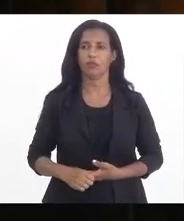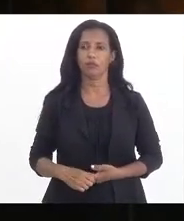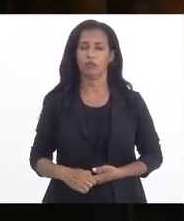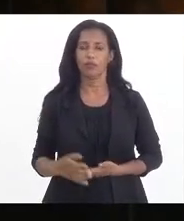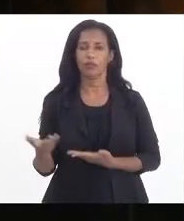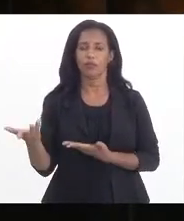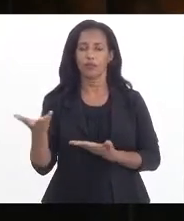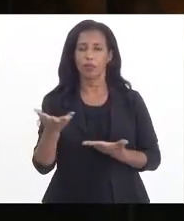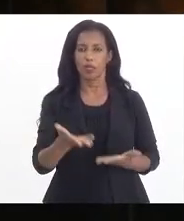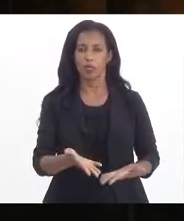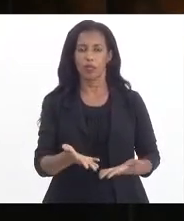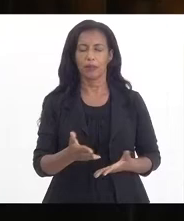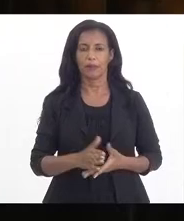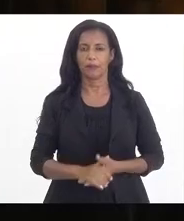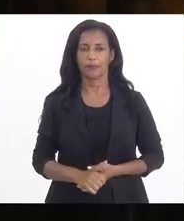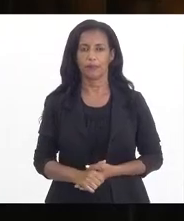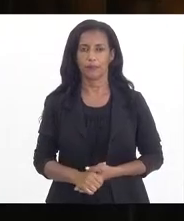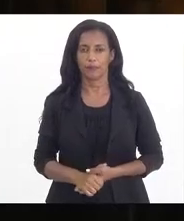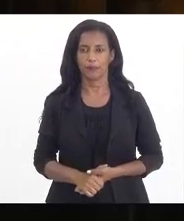trazido